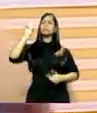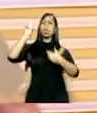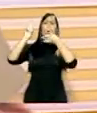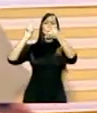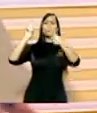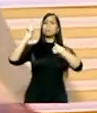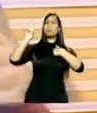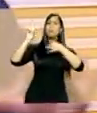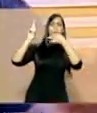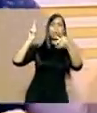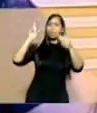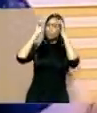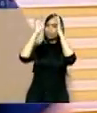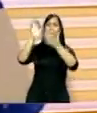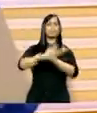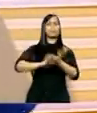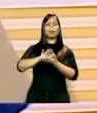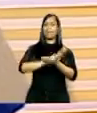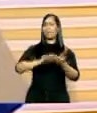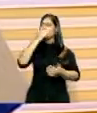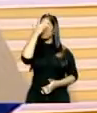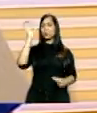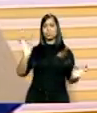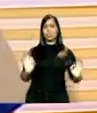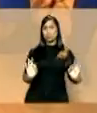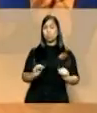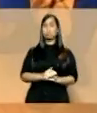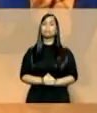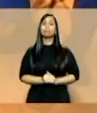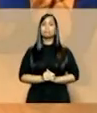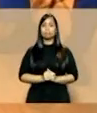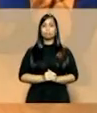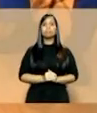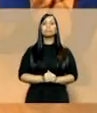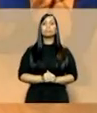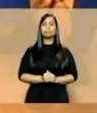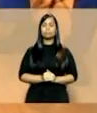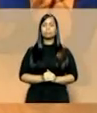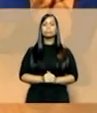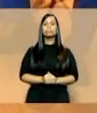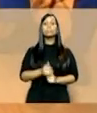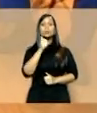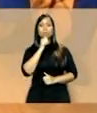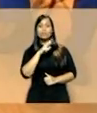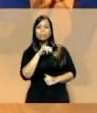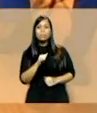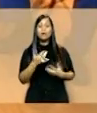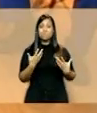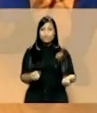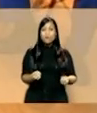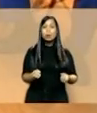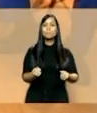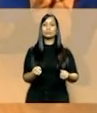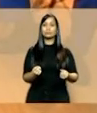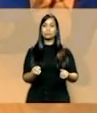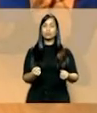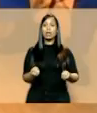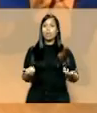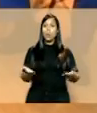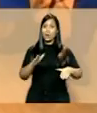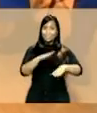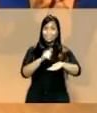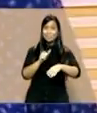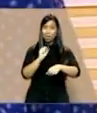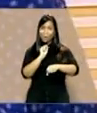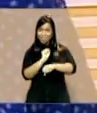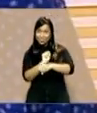Que eles não respeitar nada nem ninguém. Não respeitar nada nem ninguém. Comum, né? Também. É muito comum. Vivian, vamos fazer chamar um intervalo